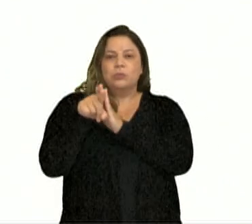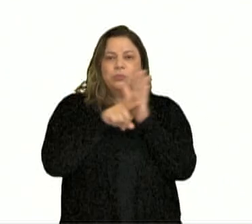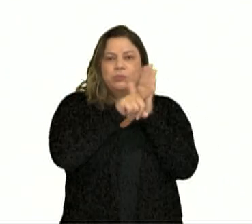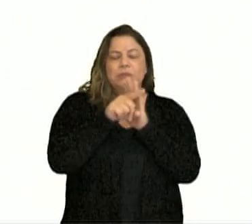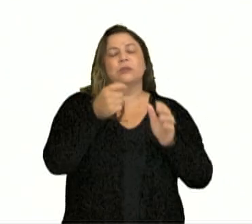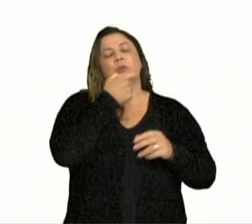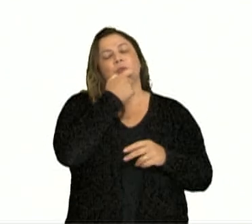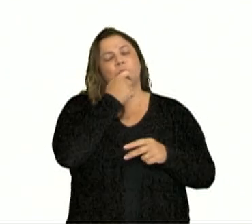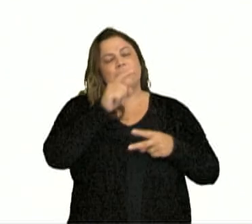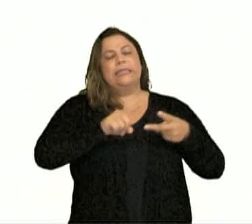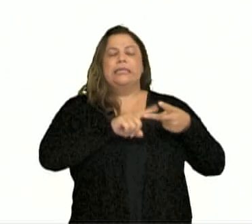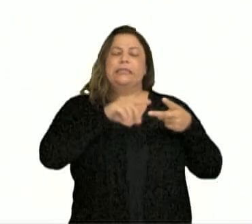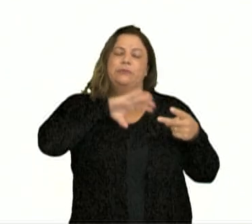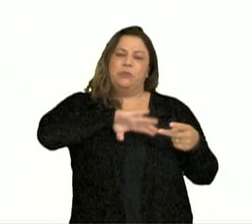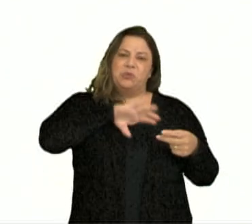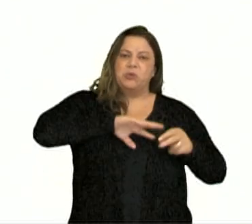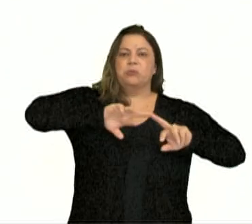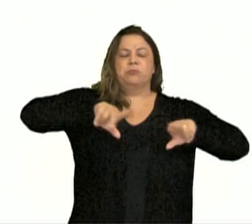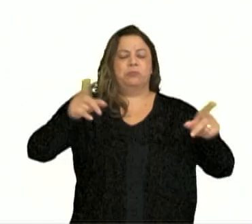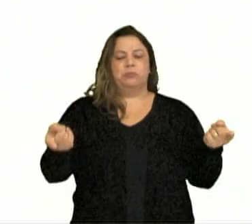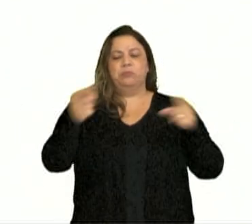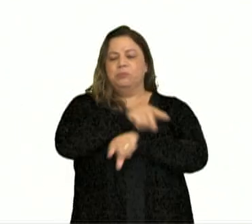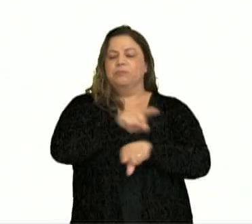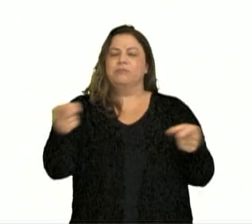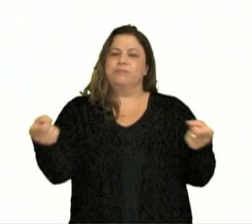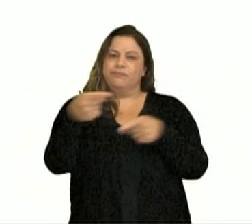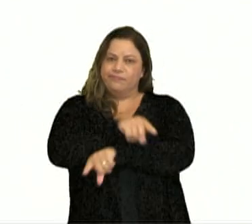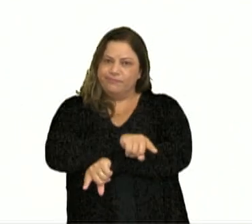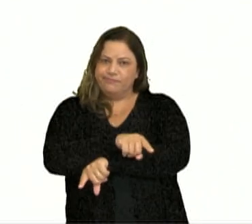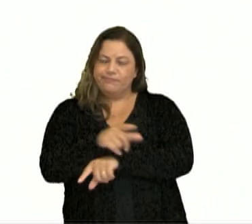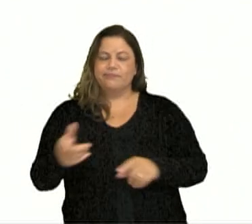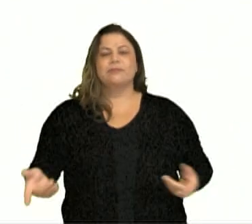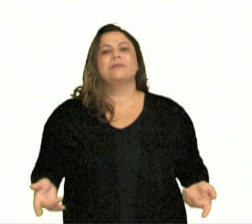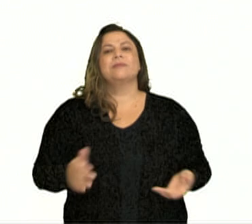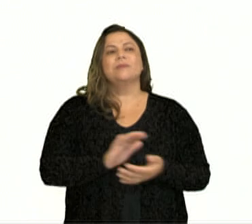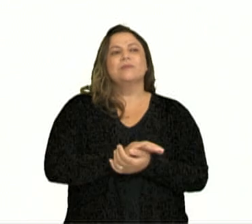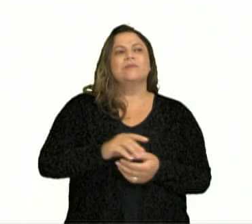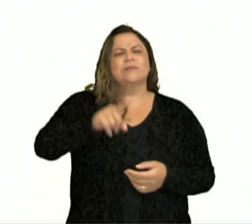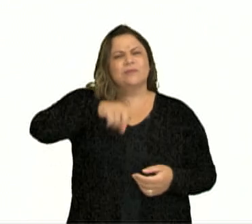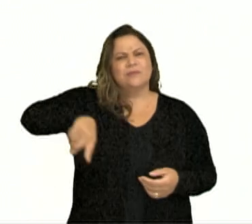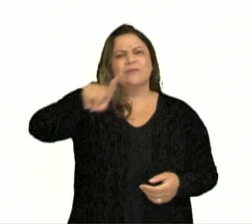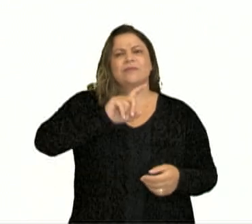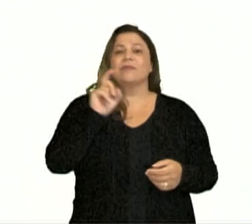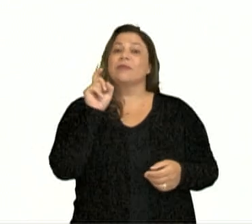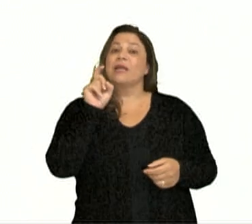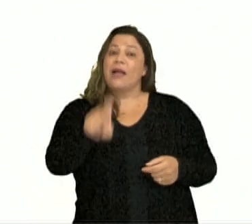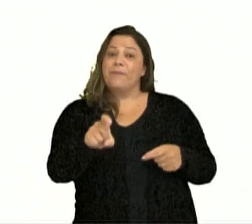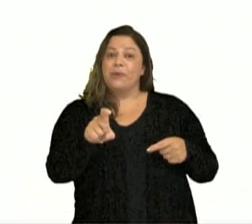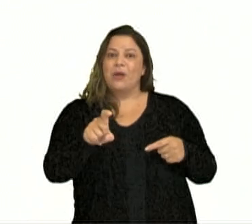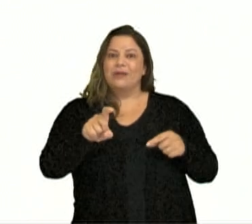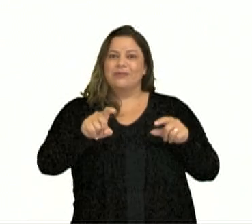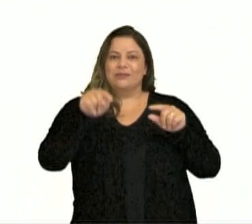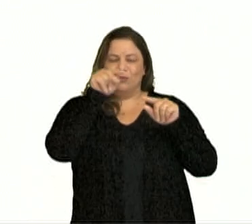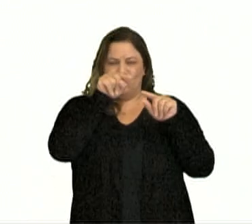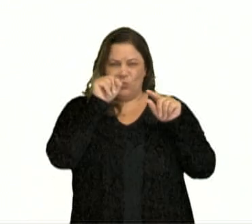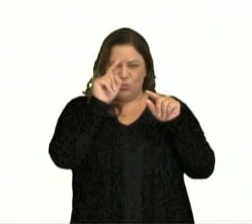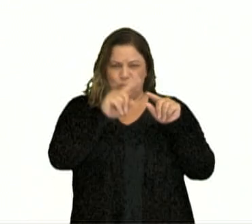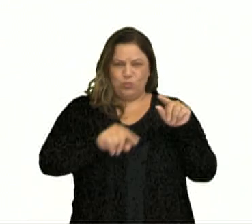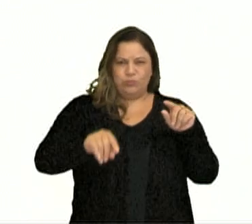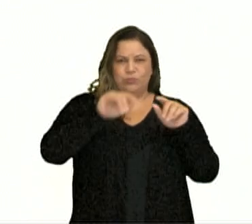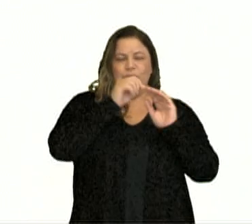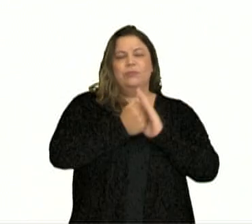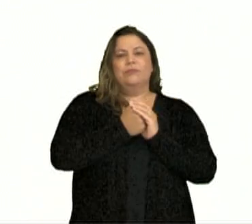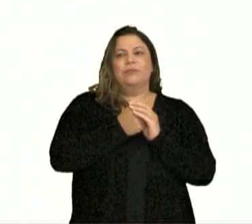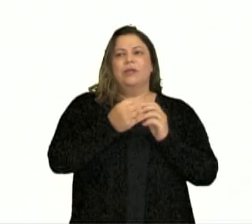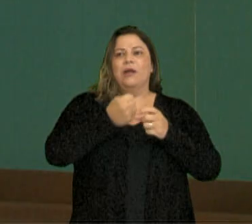para o português, do português para o inglês e assim por diante. Você ainda pode clicar em um ícone, então o dicionário online